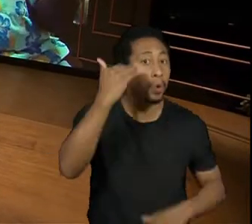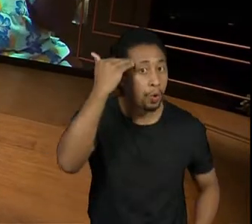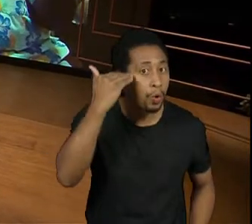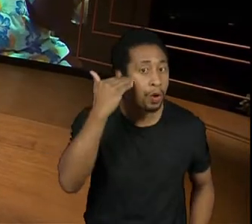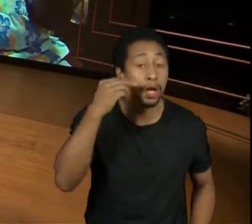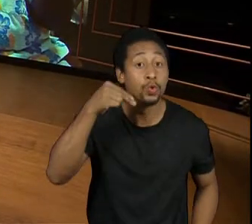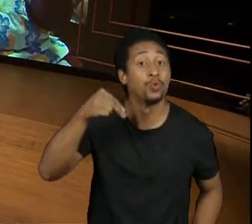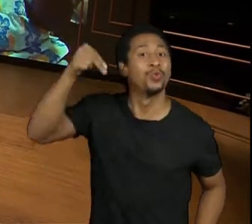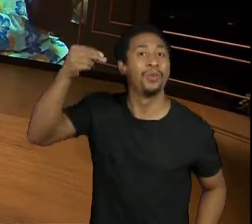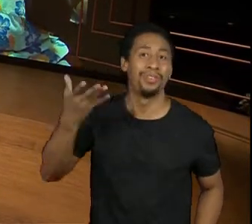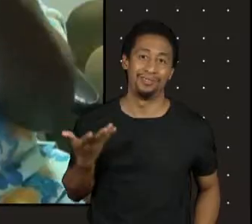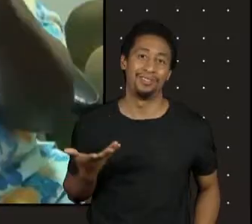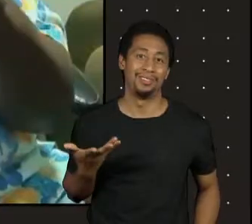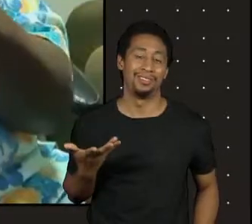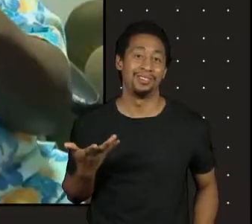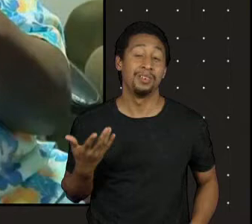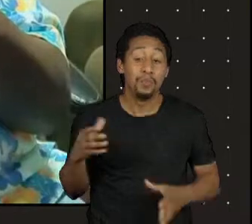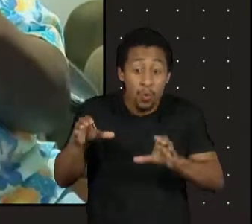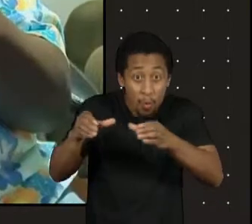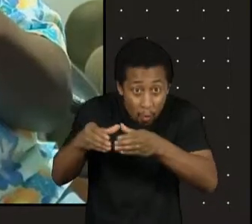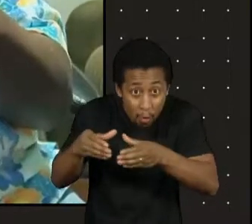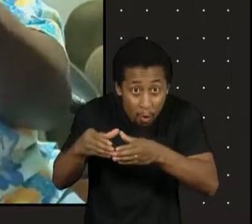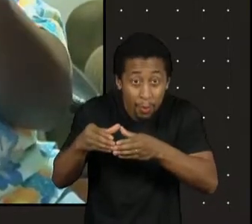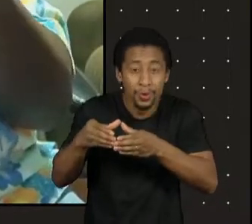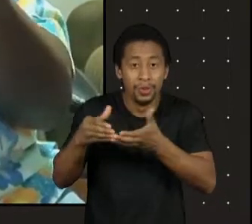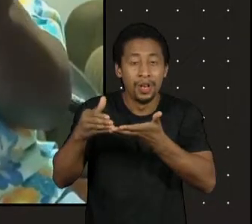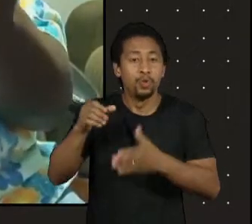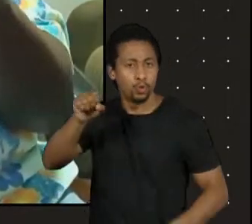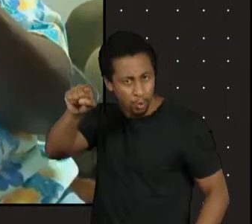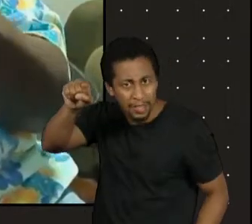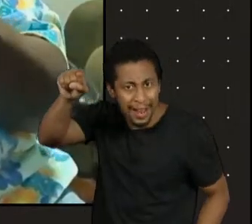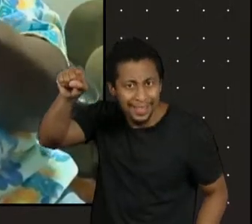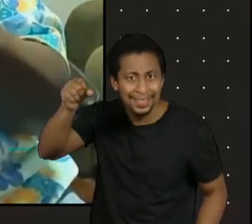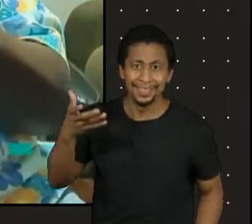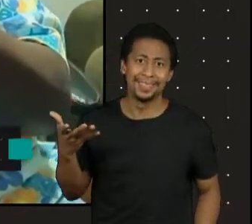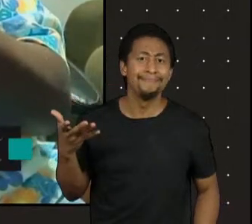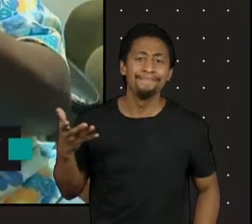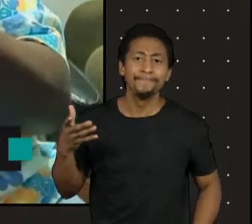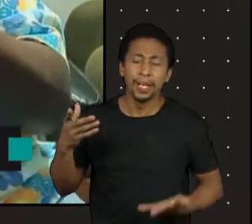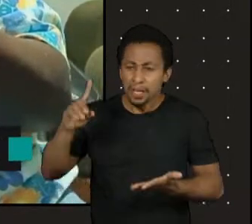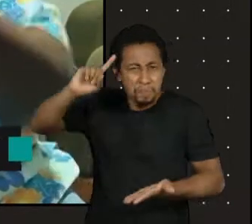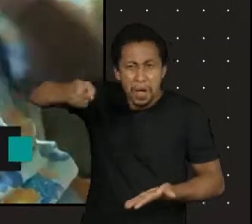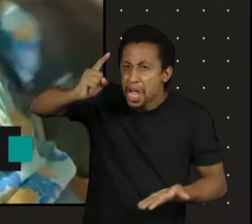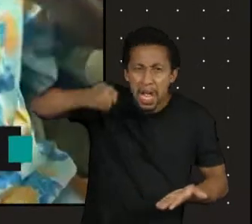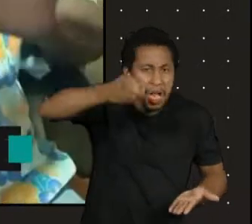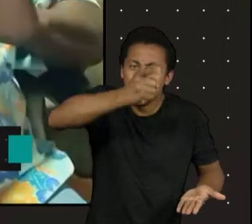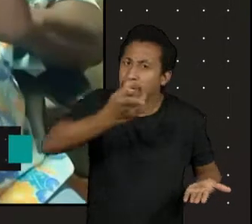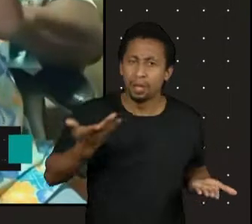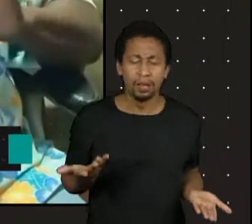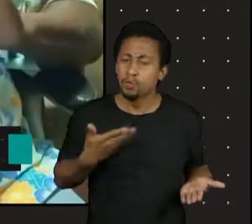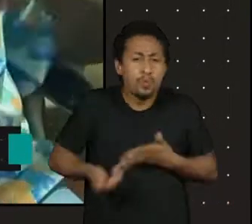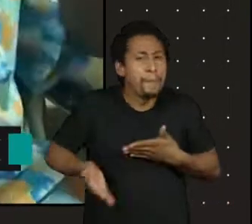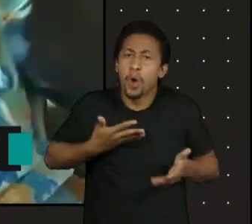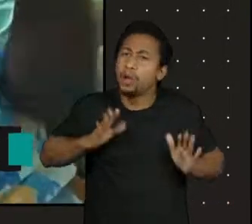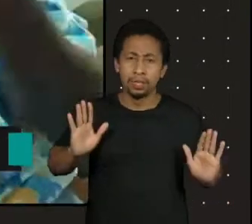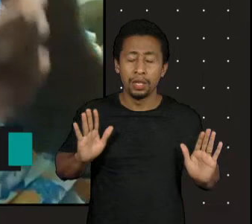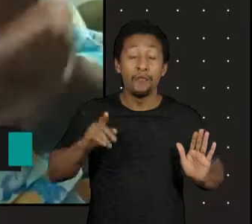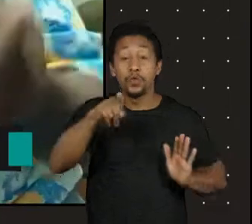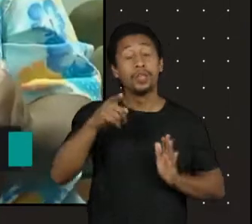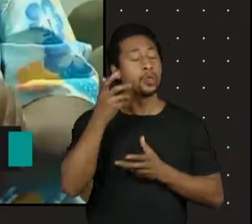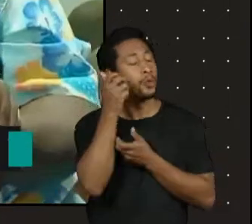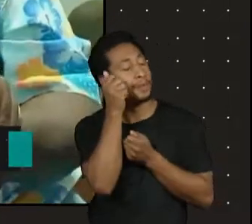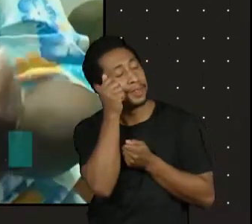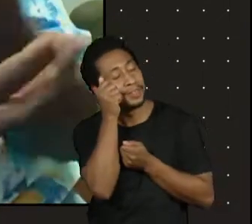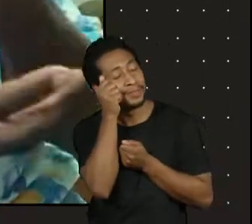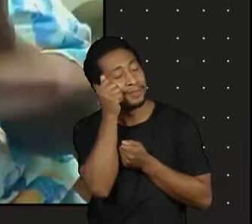Bloco Socialista é que determina para onde você vai. Não tem hora e nem dia. Você está dormindo, o cara chega na